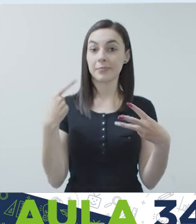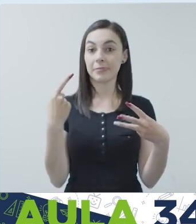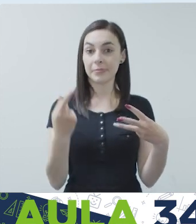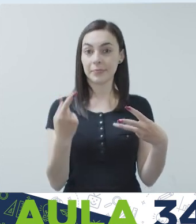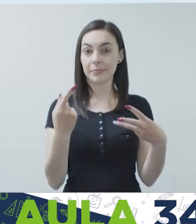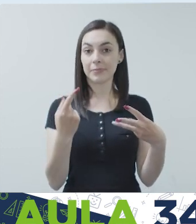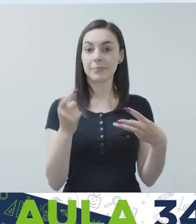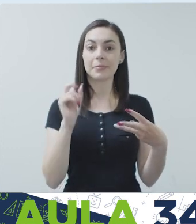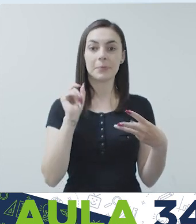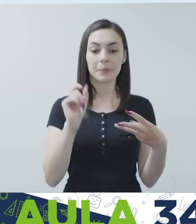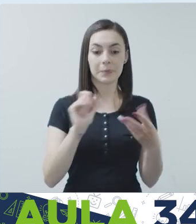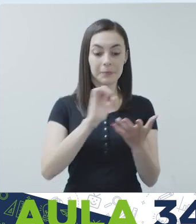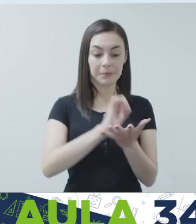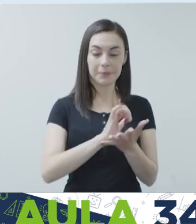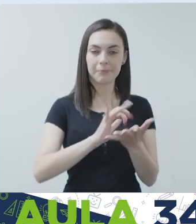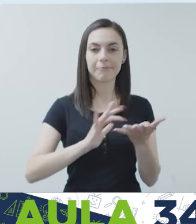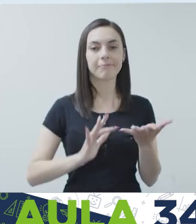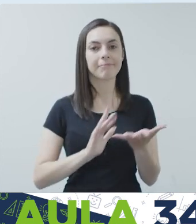para as